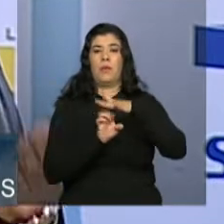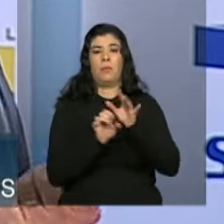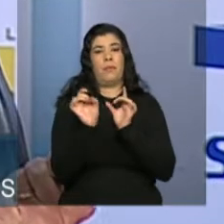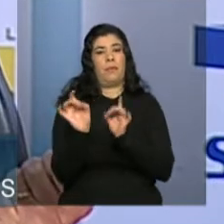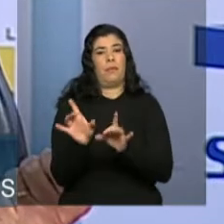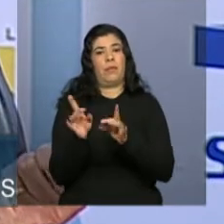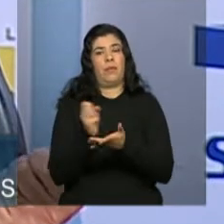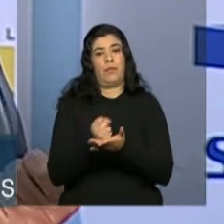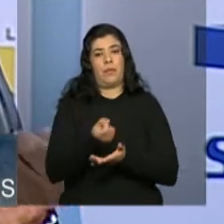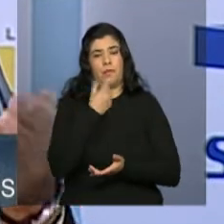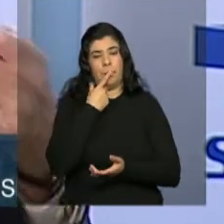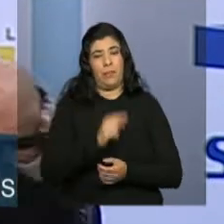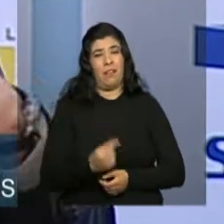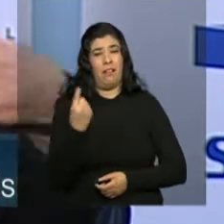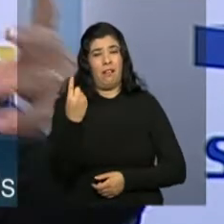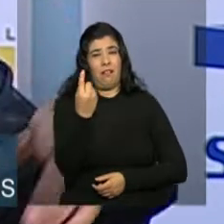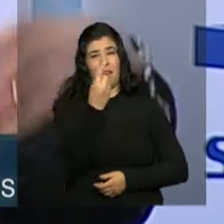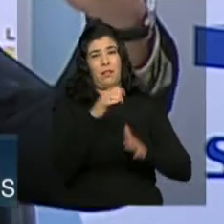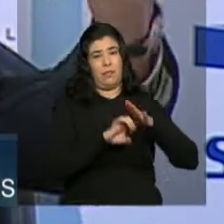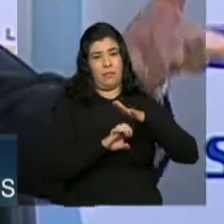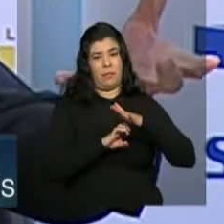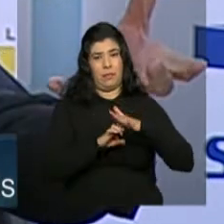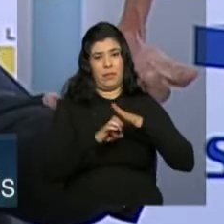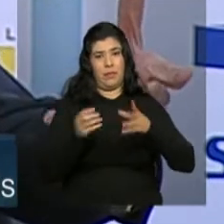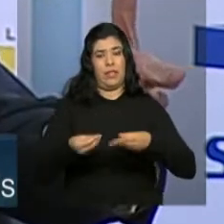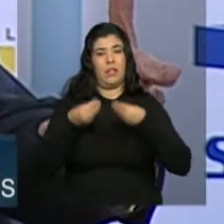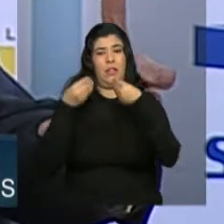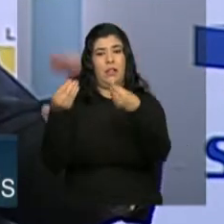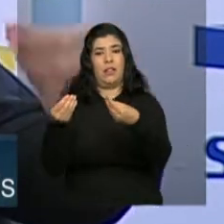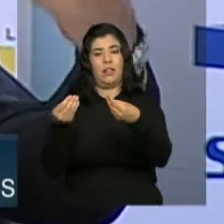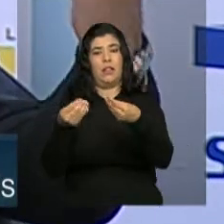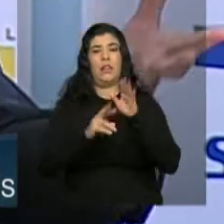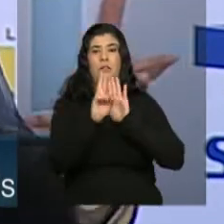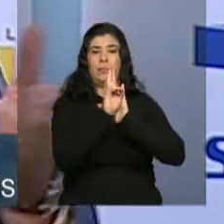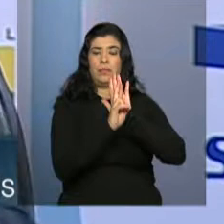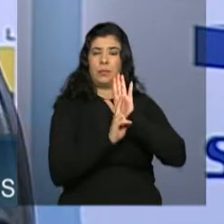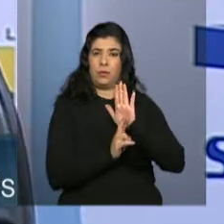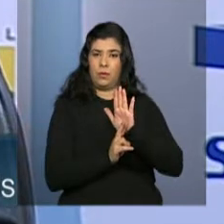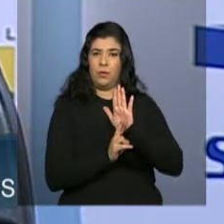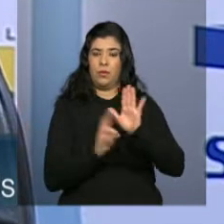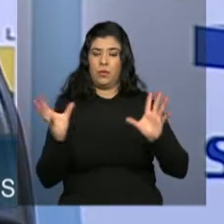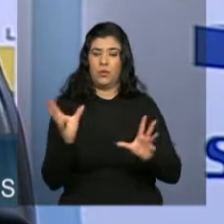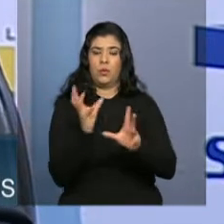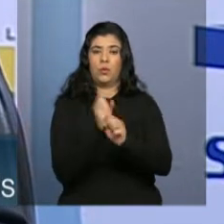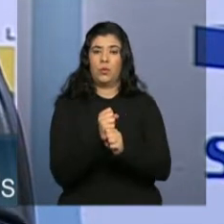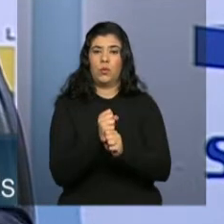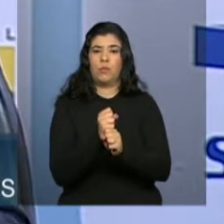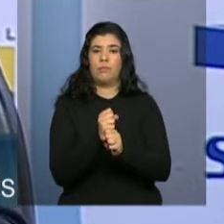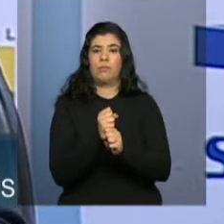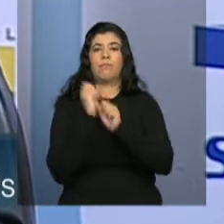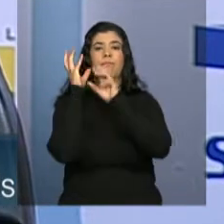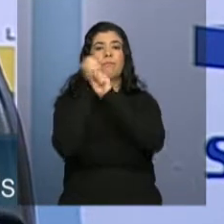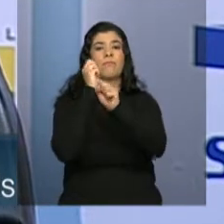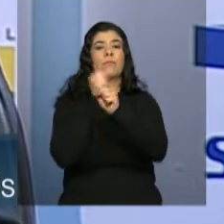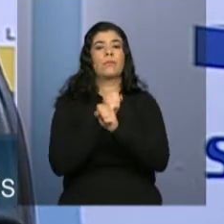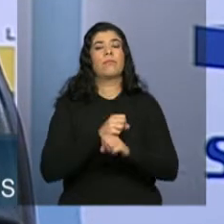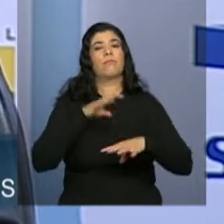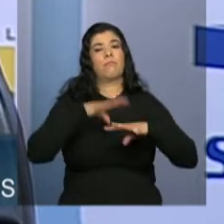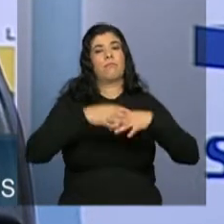empresa entrega esse relatório de comercialização EA dele que fica constrói essa base dados e se fazem os carros então